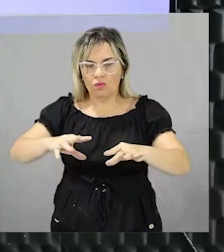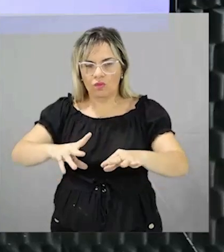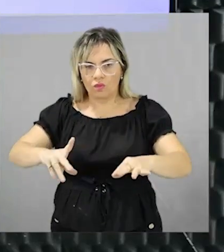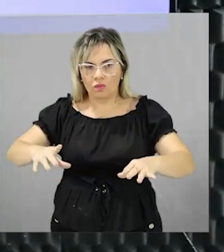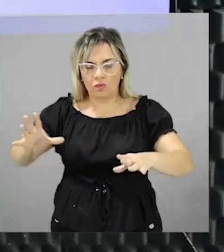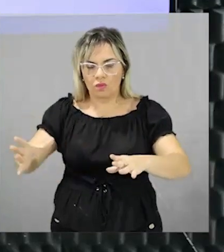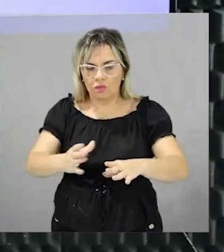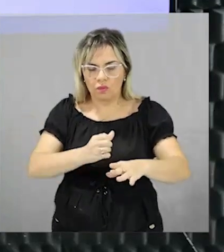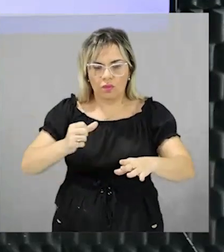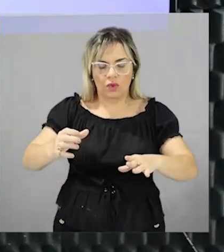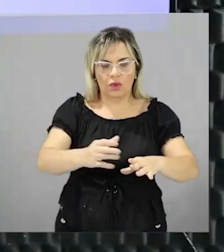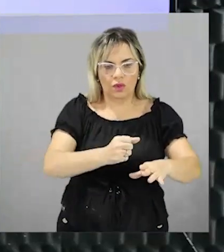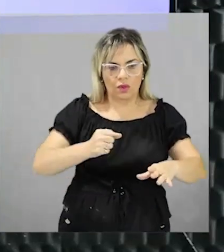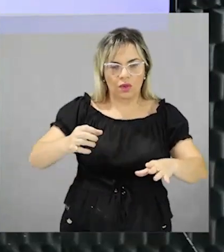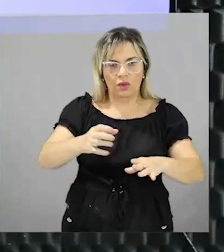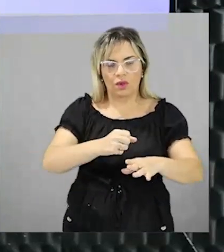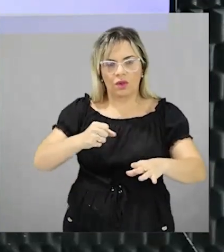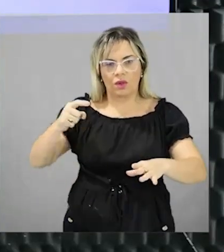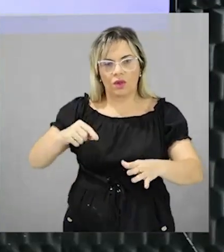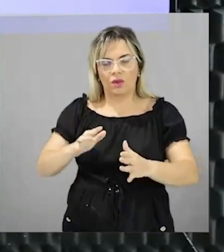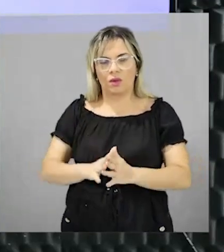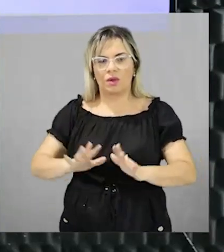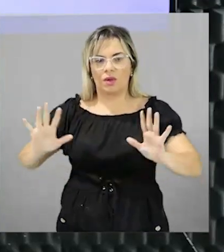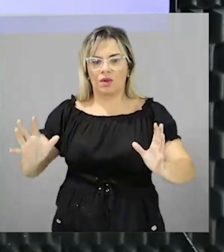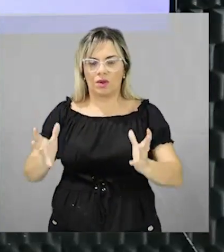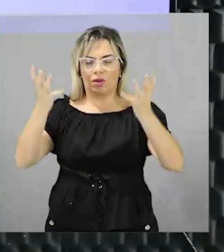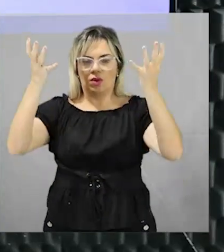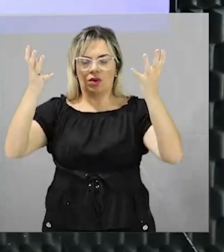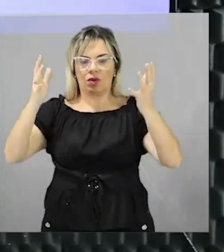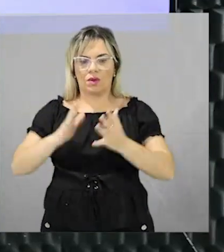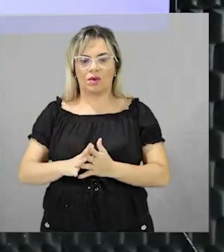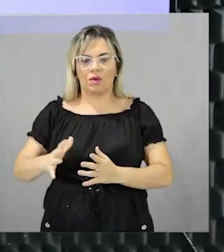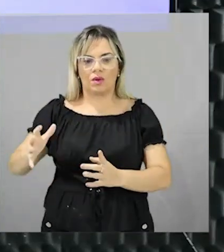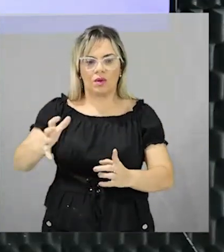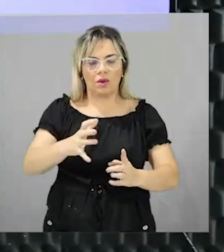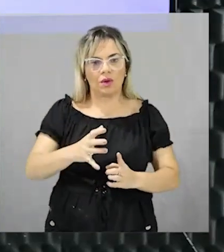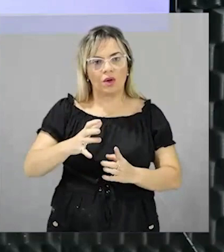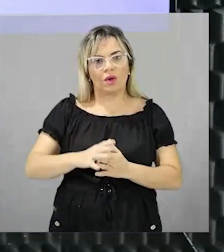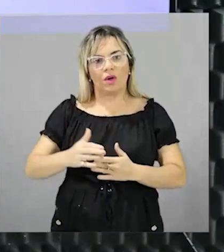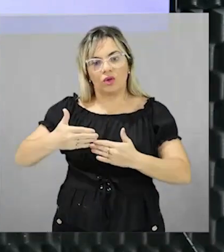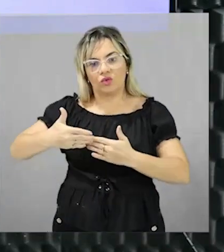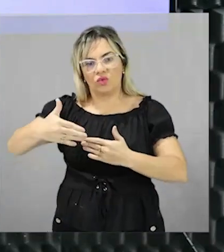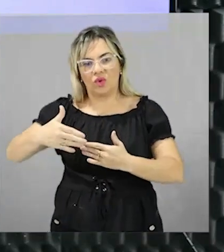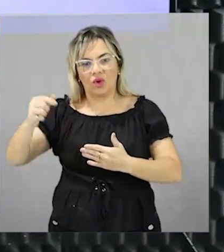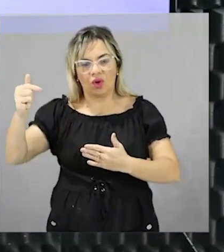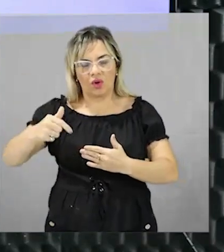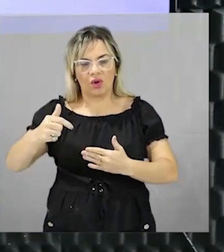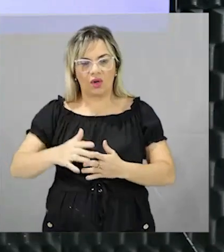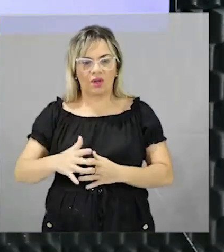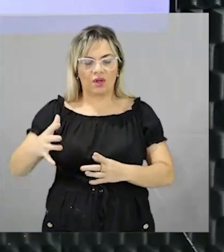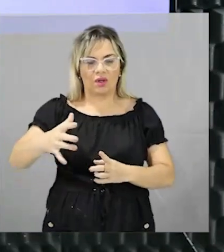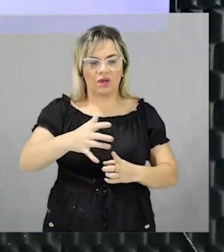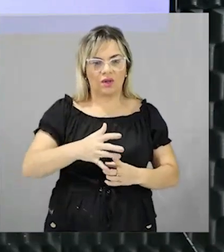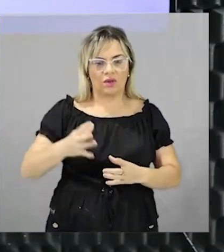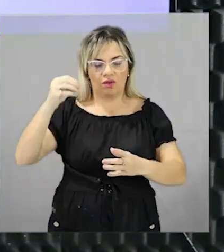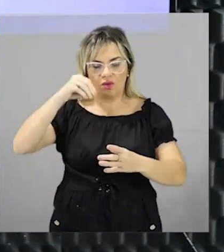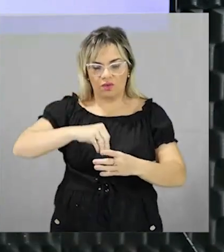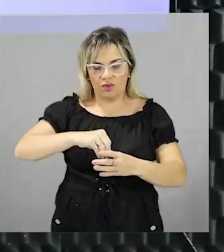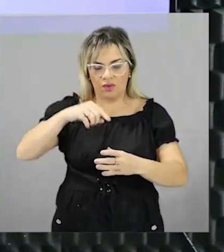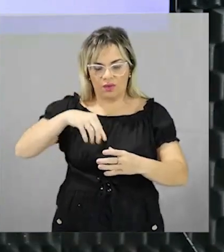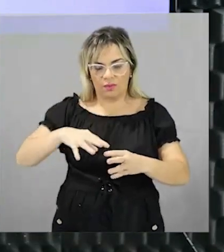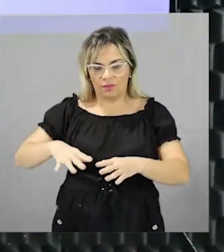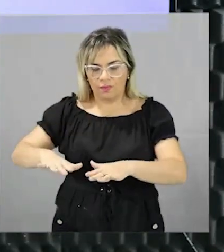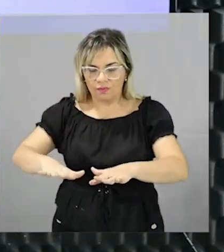foram retirados pelos agentes, né, do clima e tal, que a gente chama de agentes exógenos, vão retirar e vão se depositar nessas áreas mais